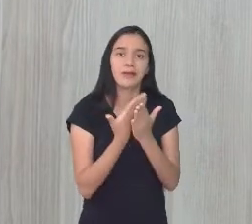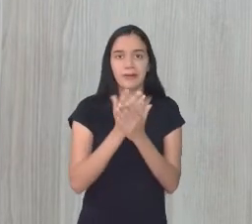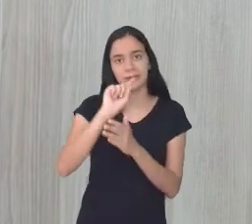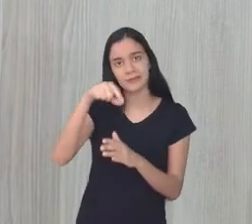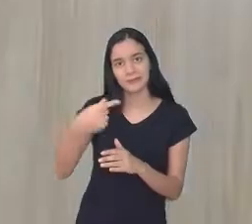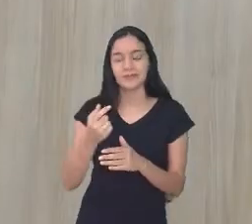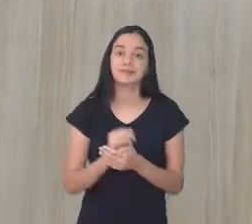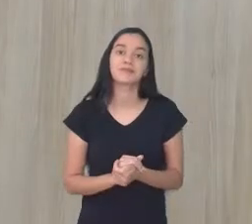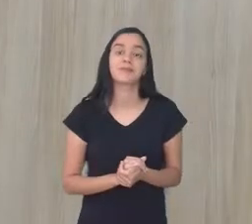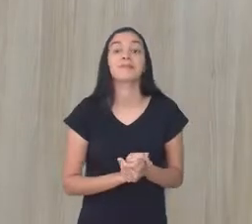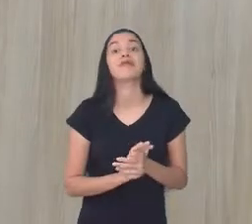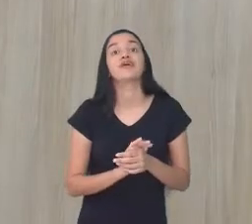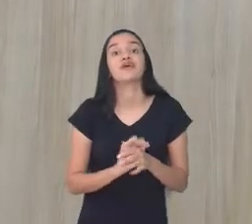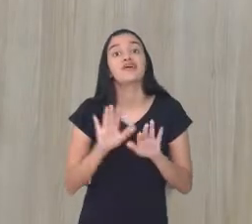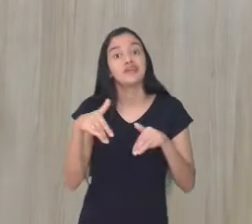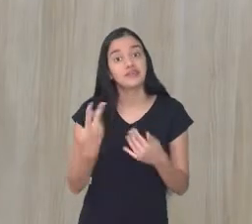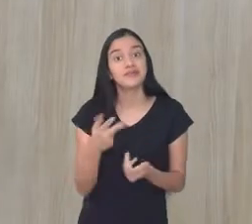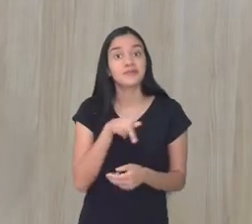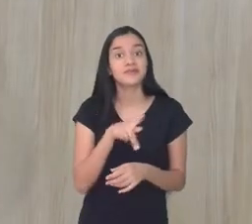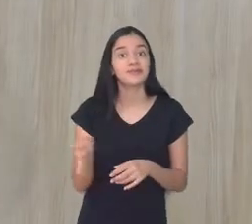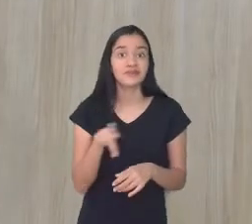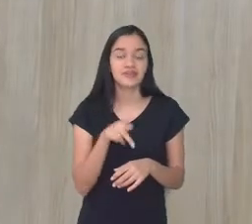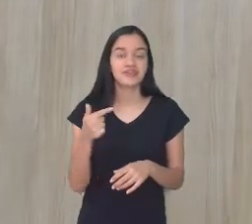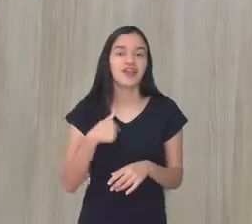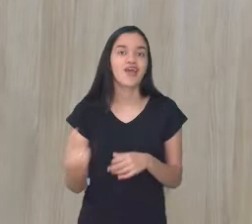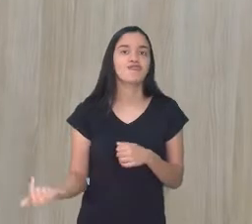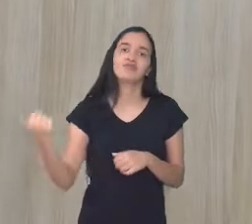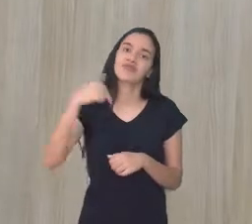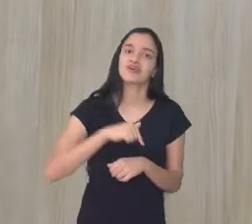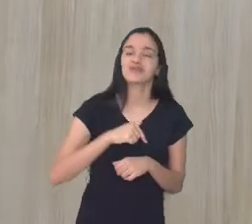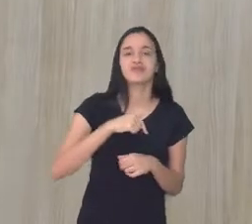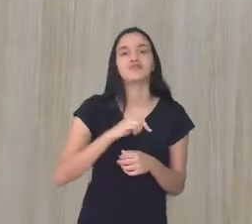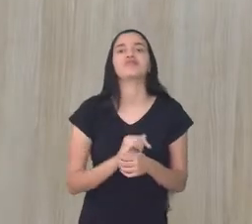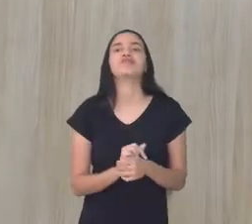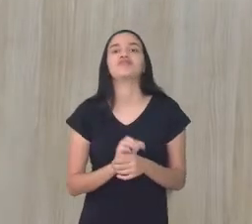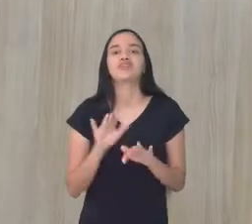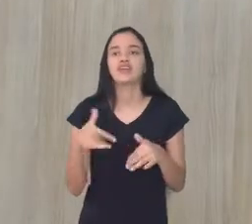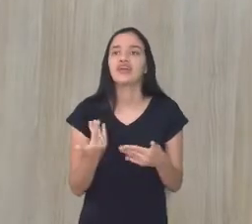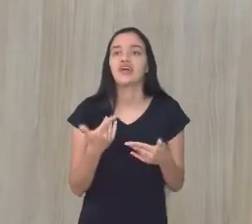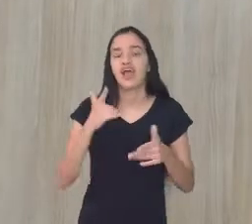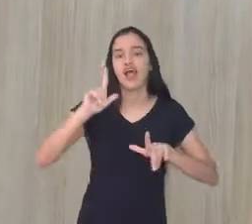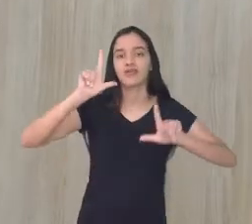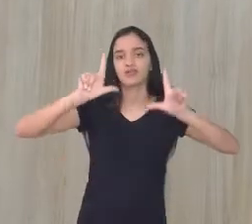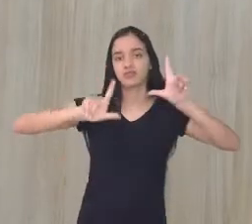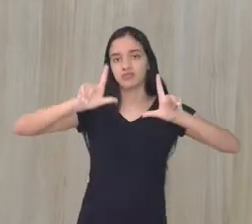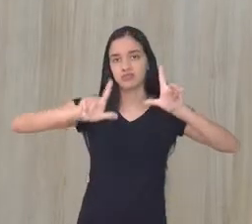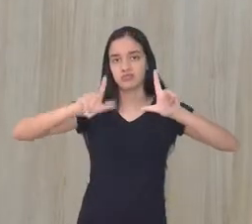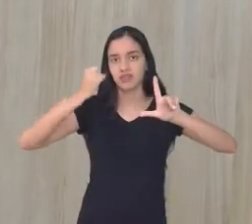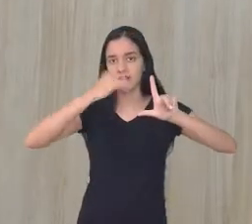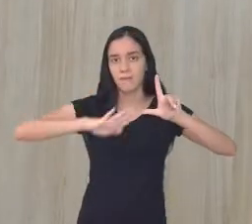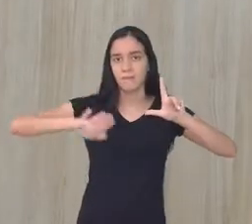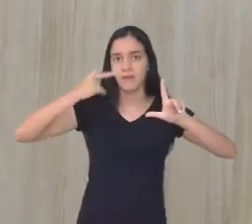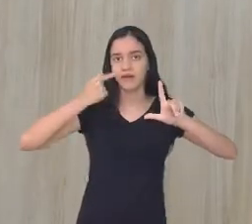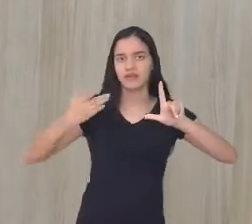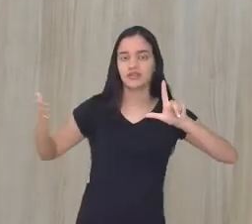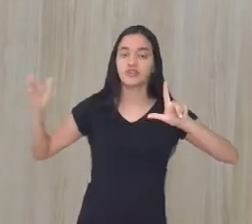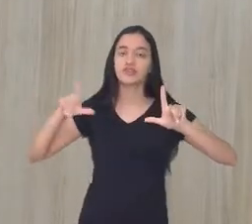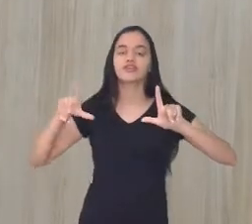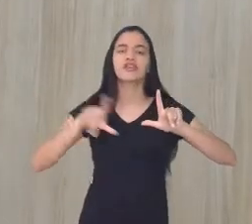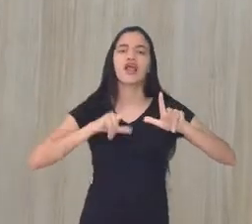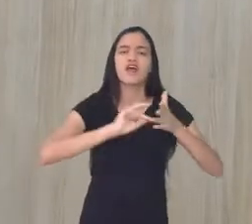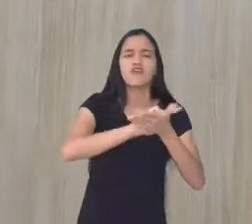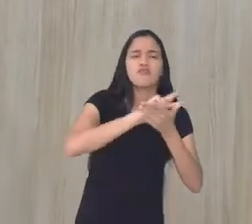aula. Pois é, professora Cláudia, eu volto aqui a essa tela, né, que tem aí várias